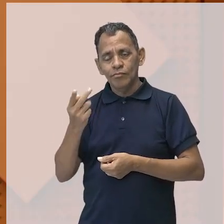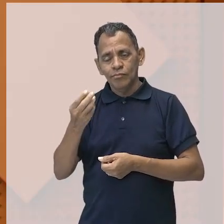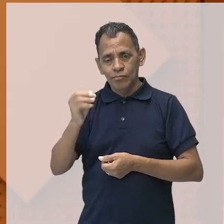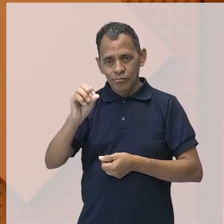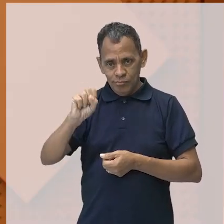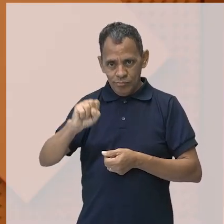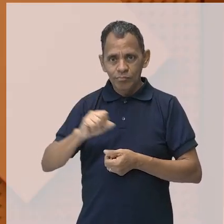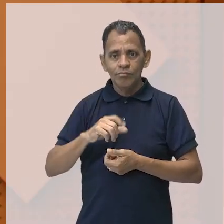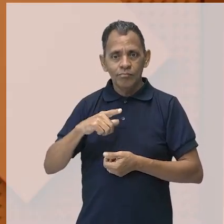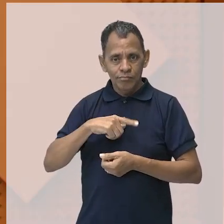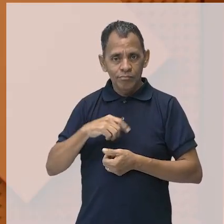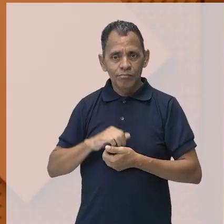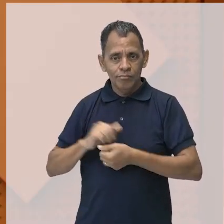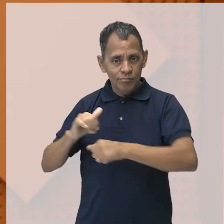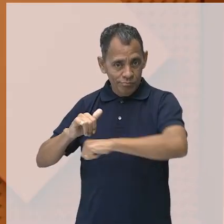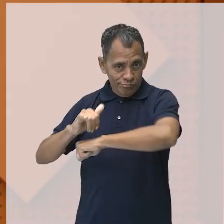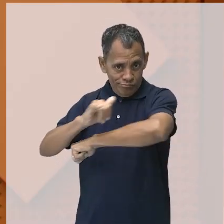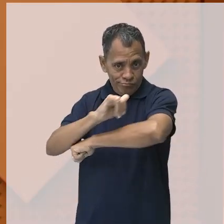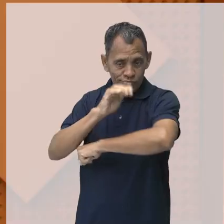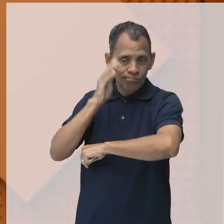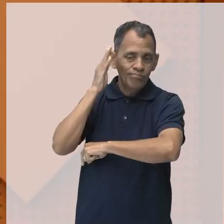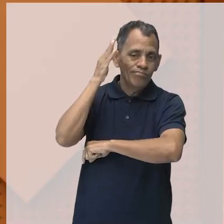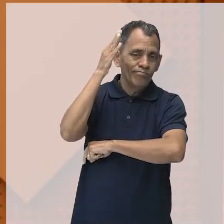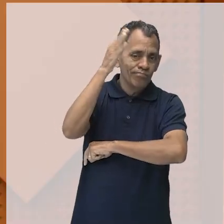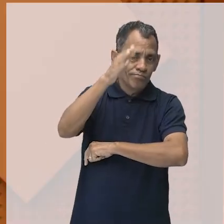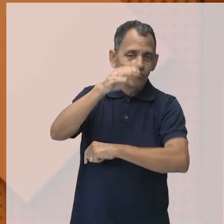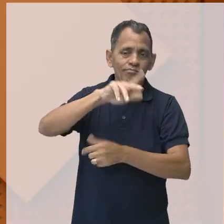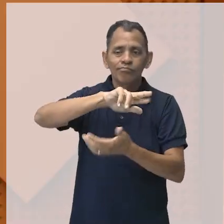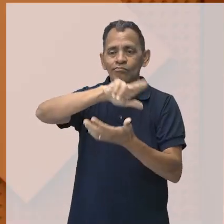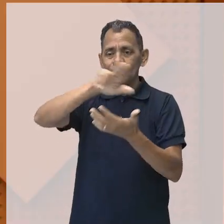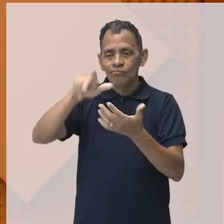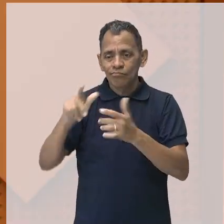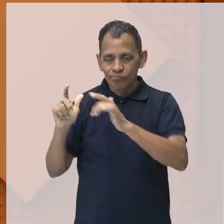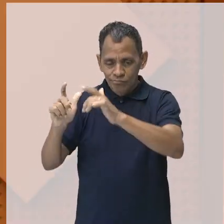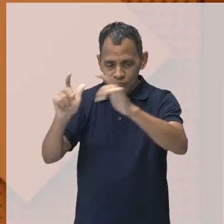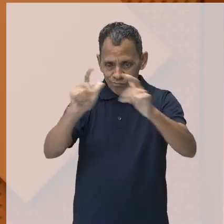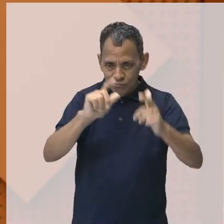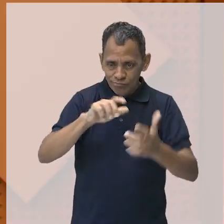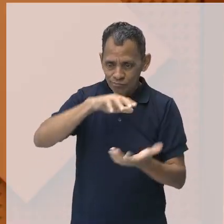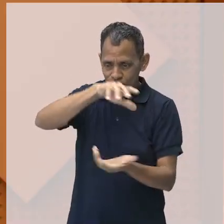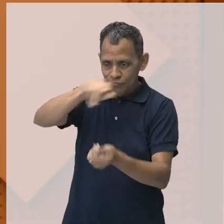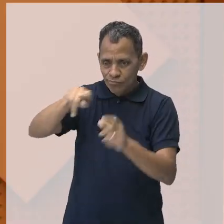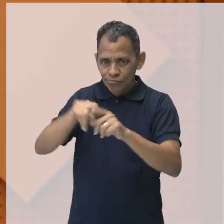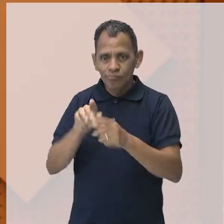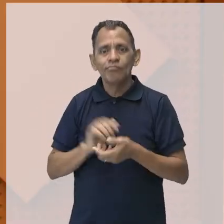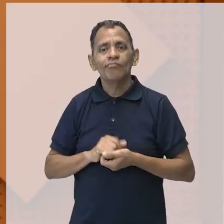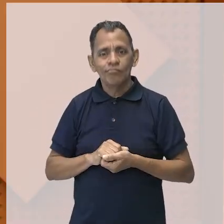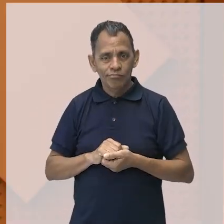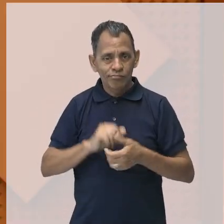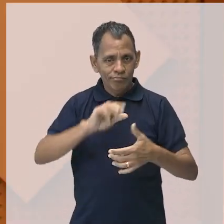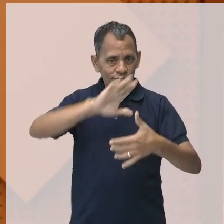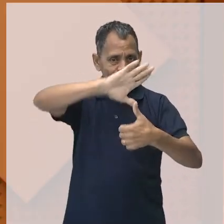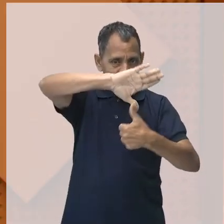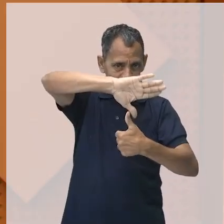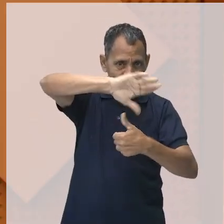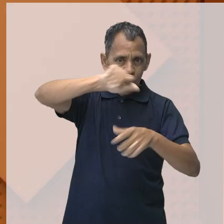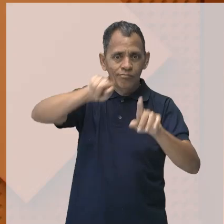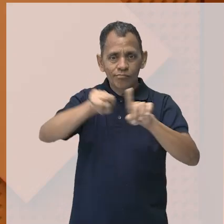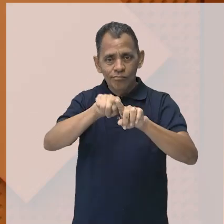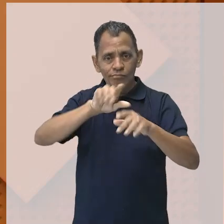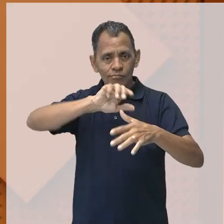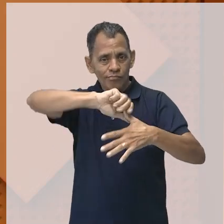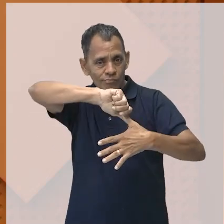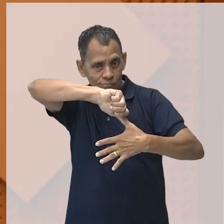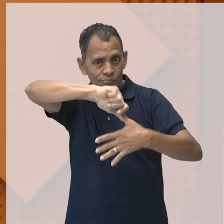voos diretos para diversos lugares do mundo. Da América do Norte, Europa, África, Ásia, Oriente